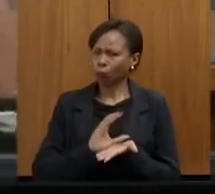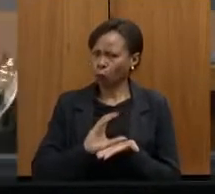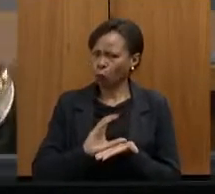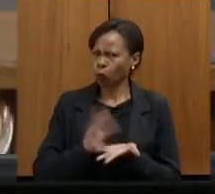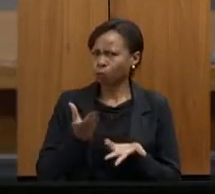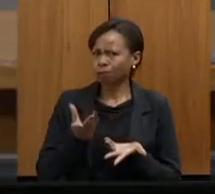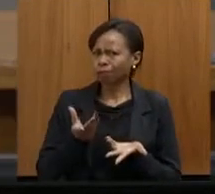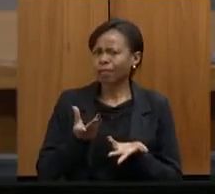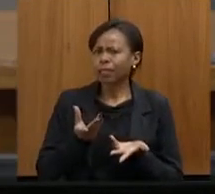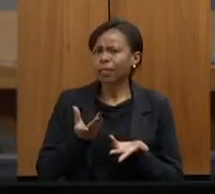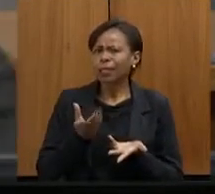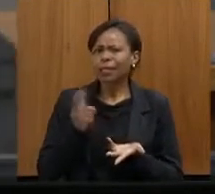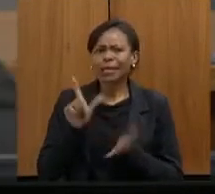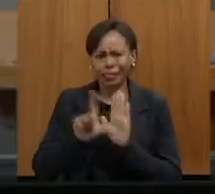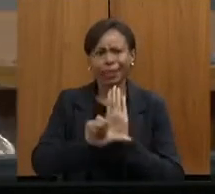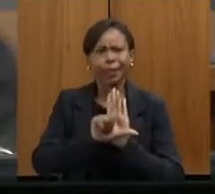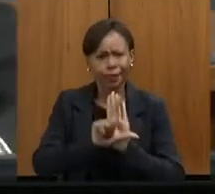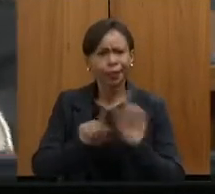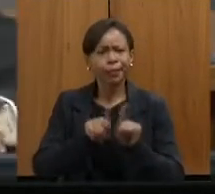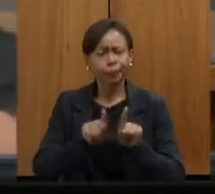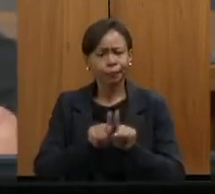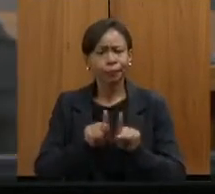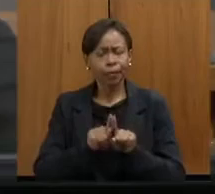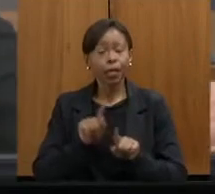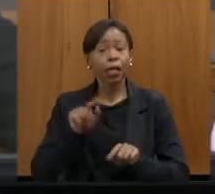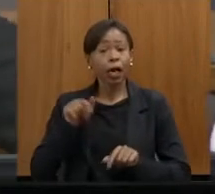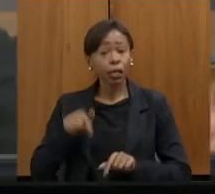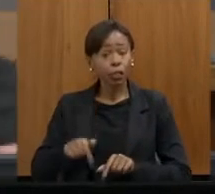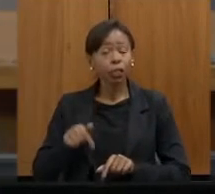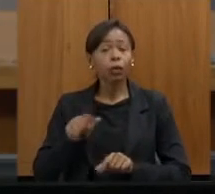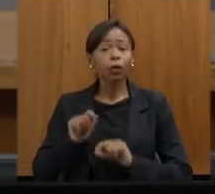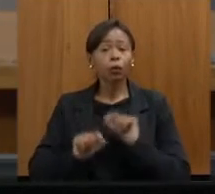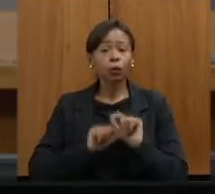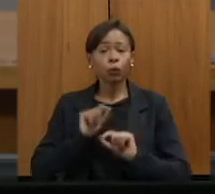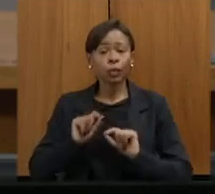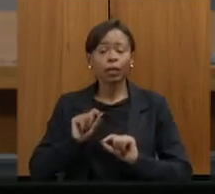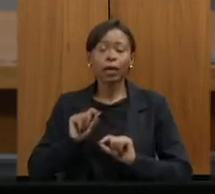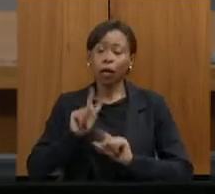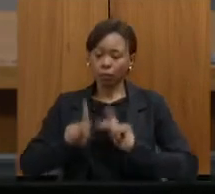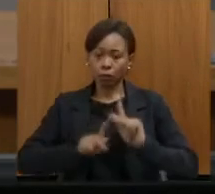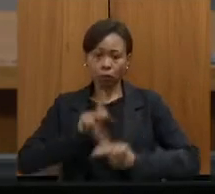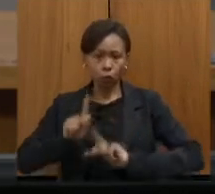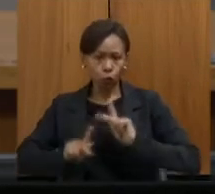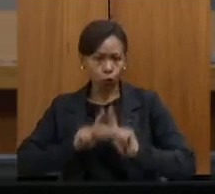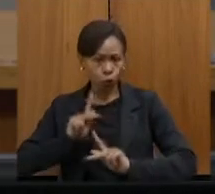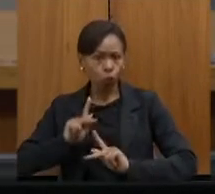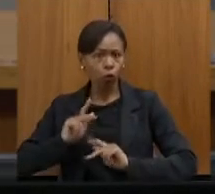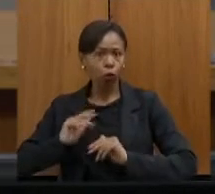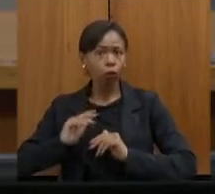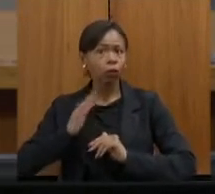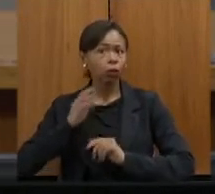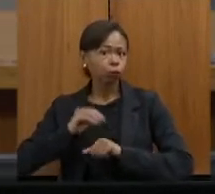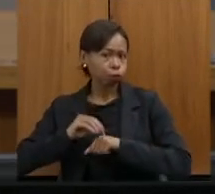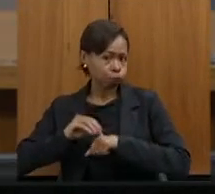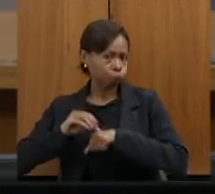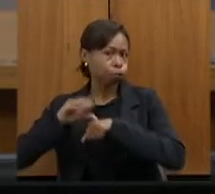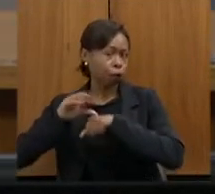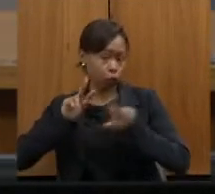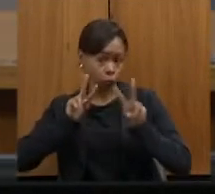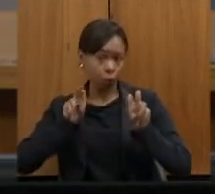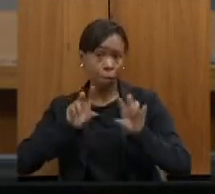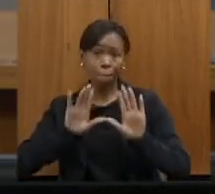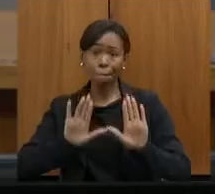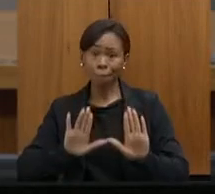rotineiramente, perceba o crescimento do entendimento das pessoas a respeito do tema. Ainda é desconhecida